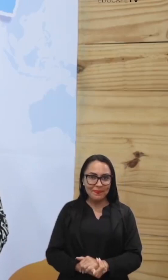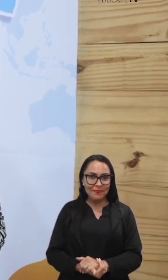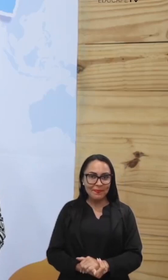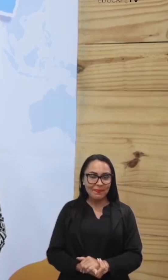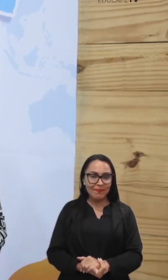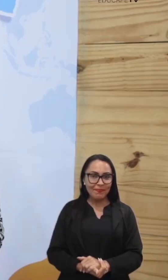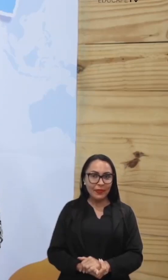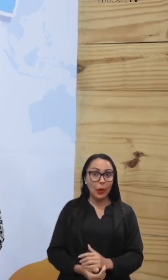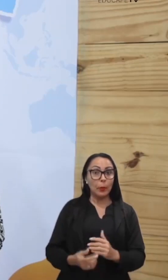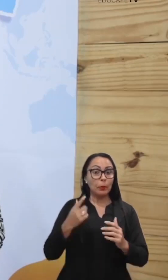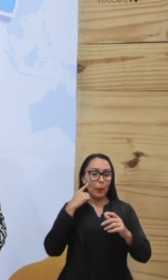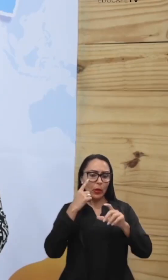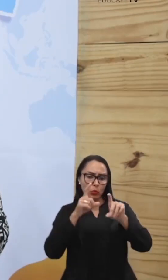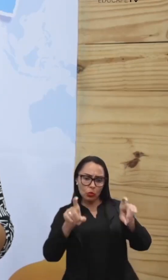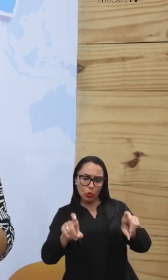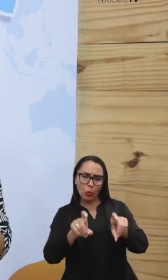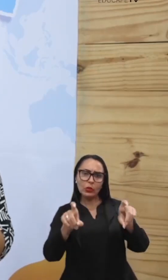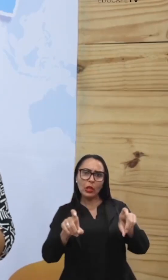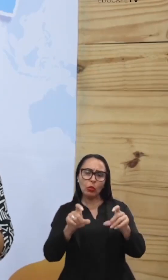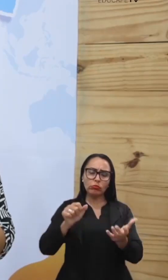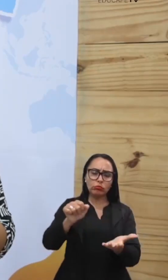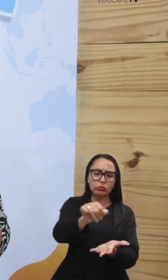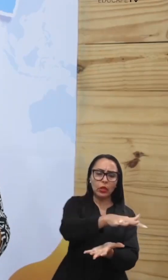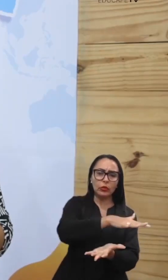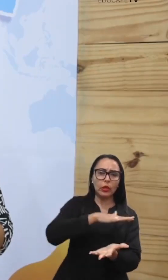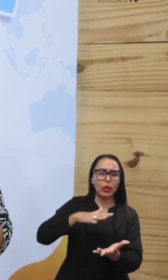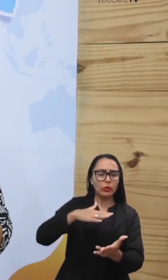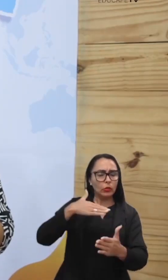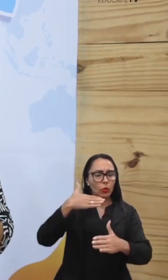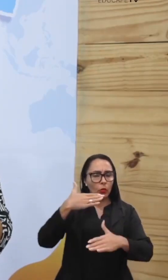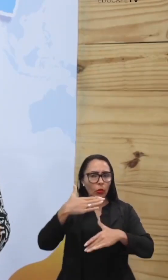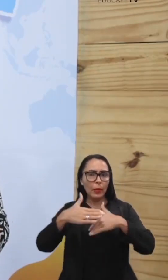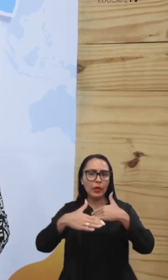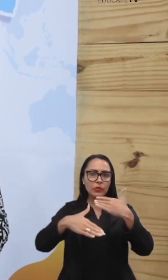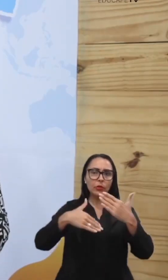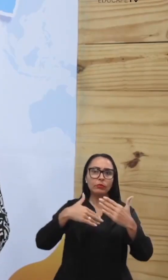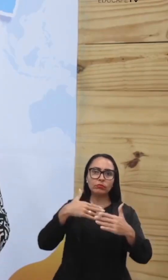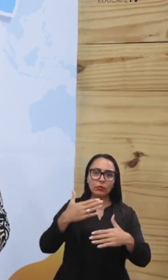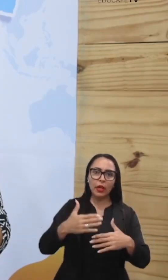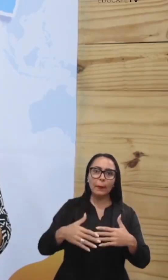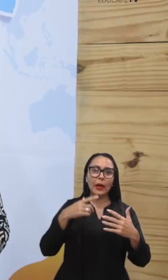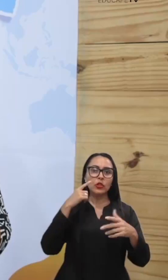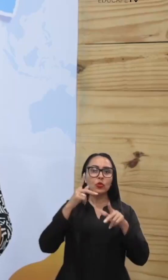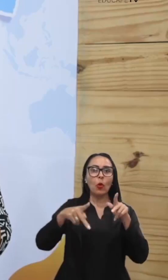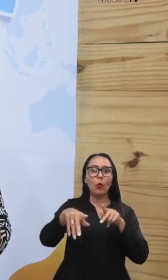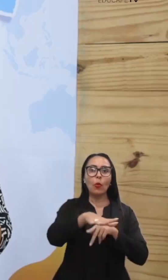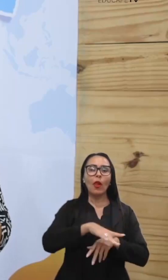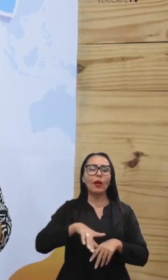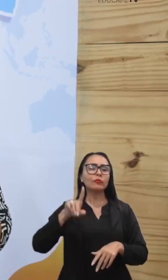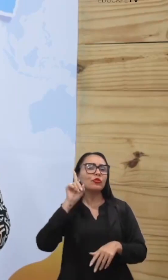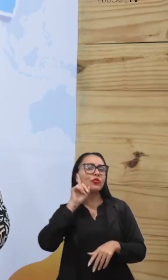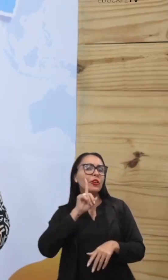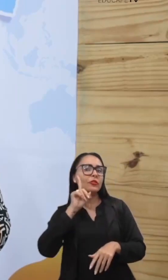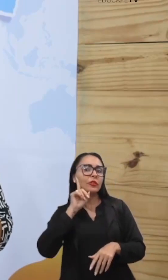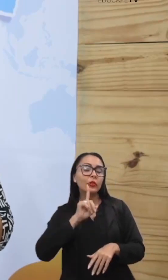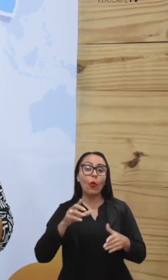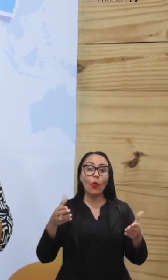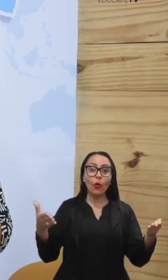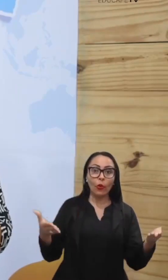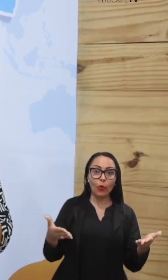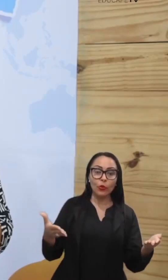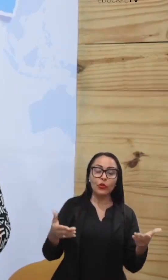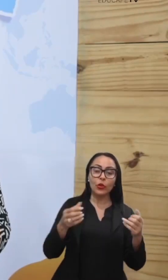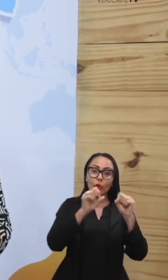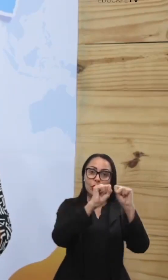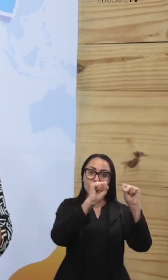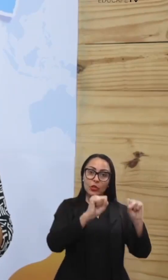Por meio do computador, o Signwriting começou a se tornar cada vez mais popular nos Estados Unidos. Hoje em dia, o